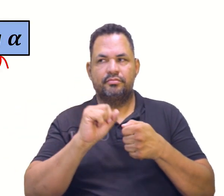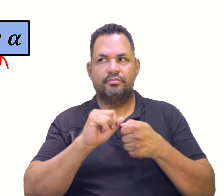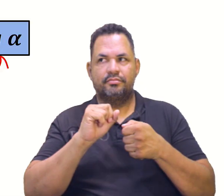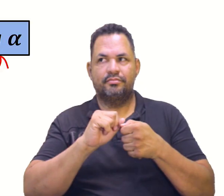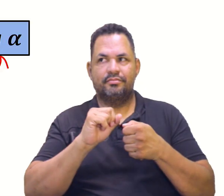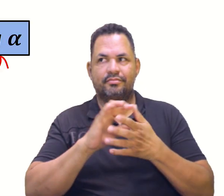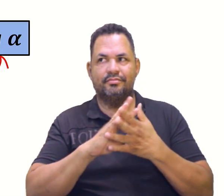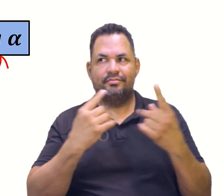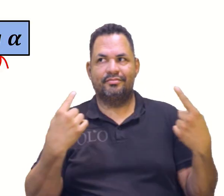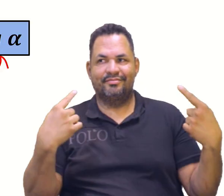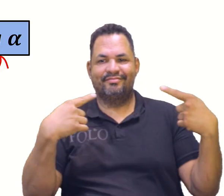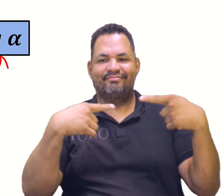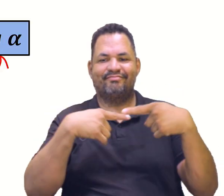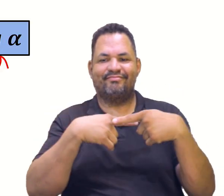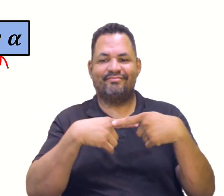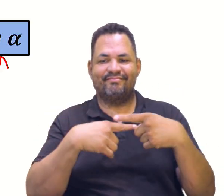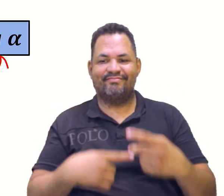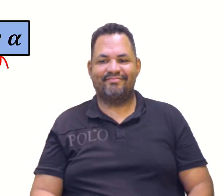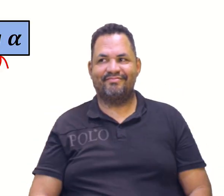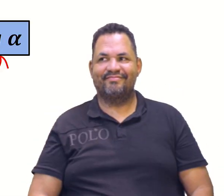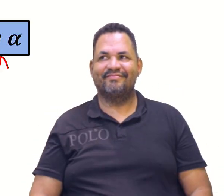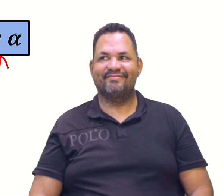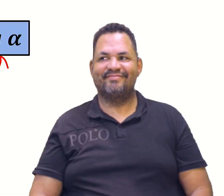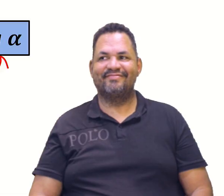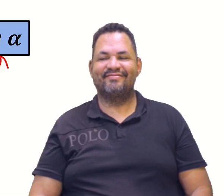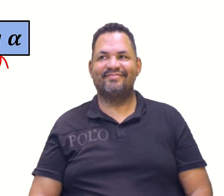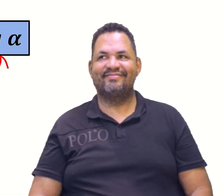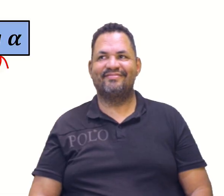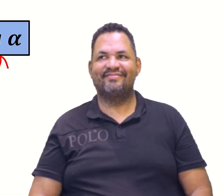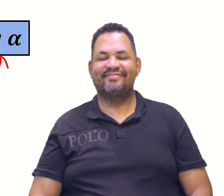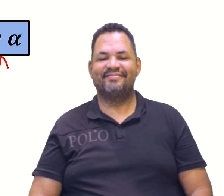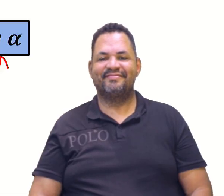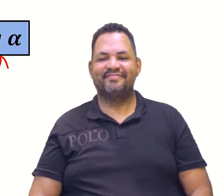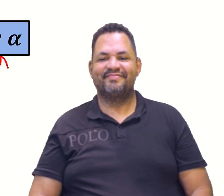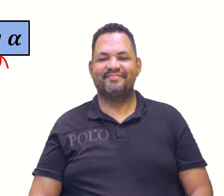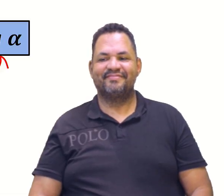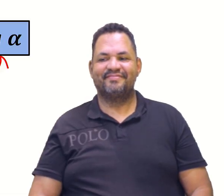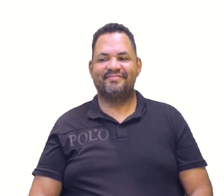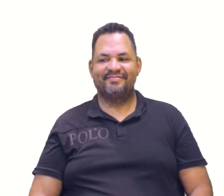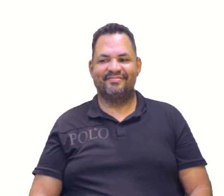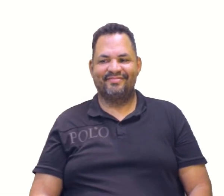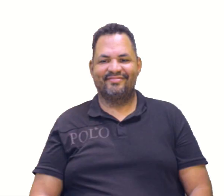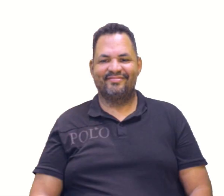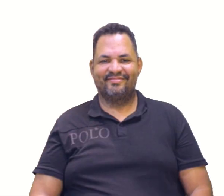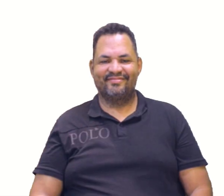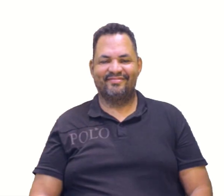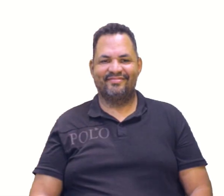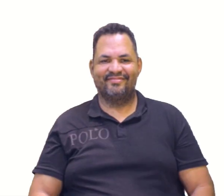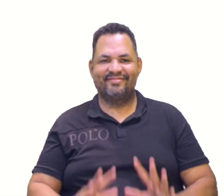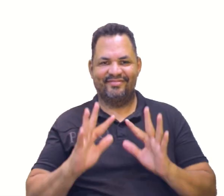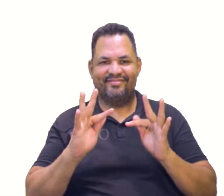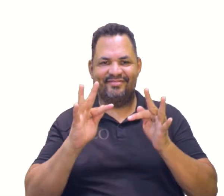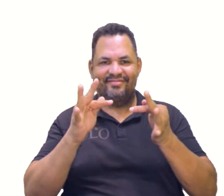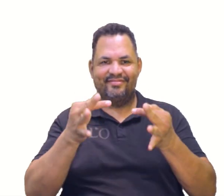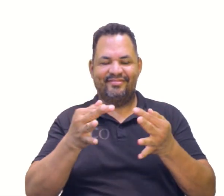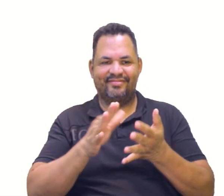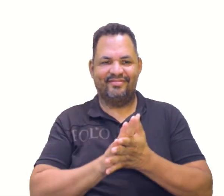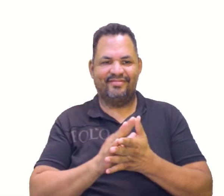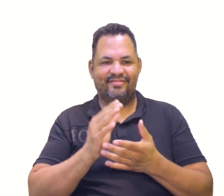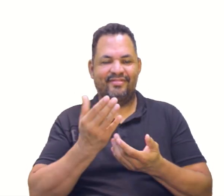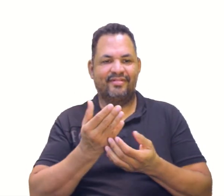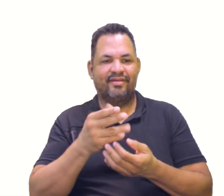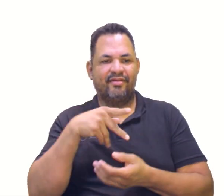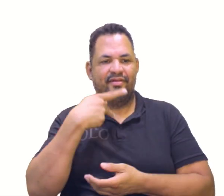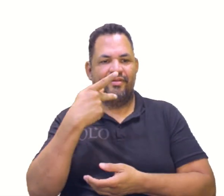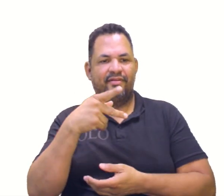processo inverso, tá? Beleza? Beleza, certinho. Então aí no finalzinho a gente falou das formas